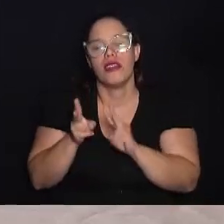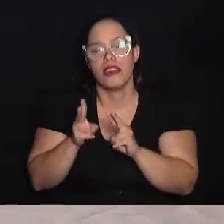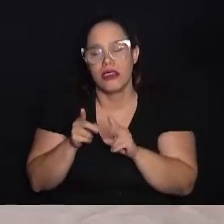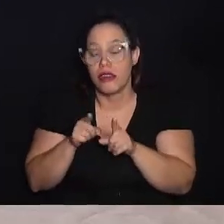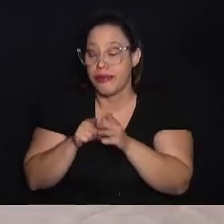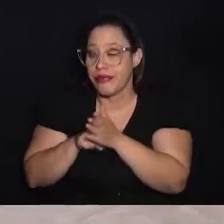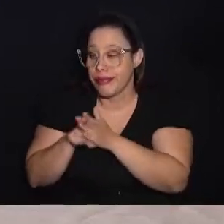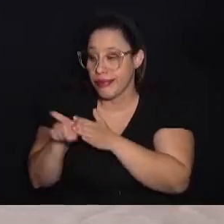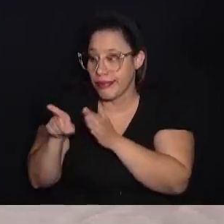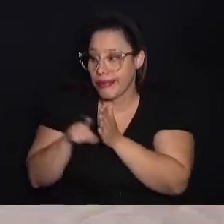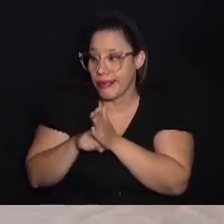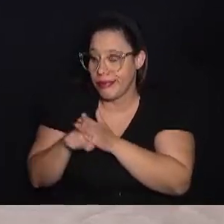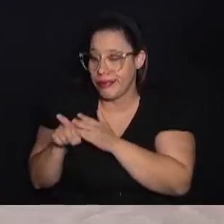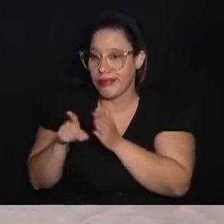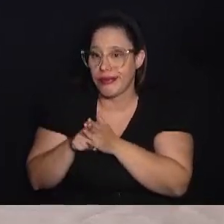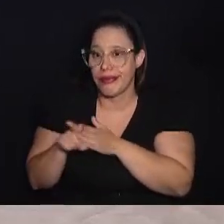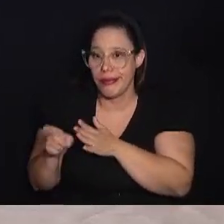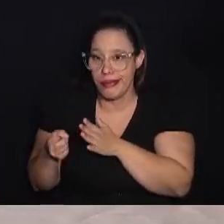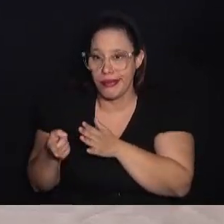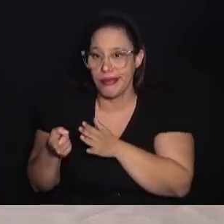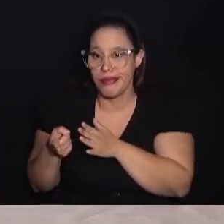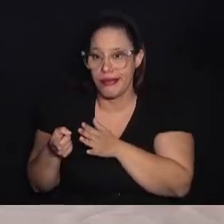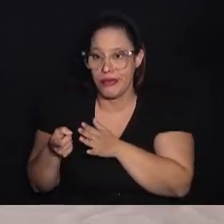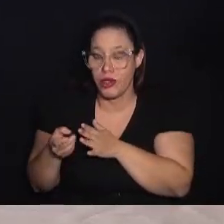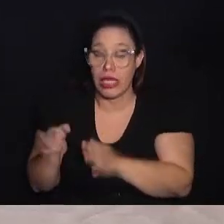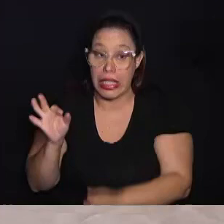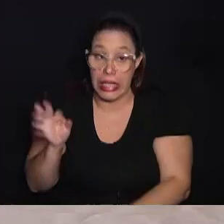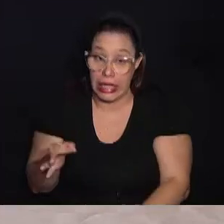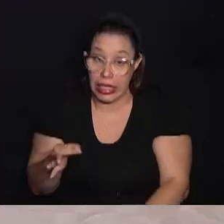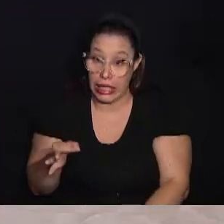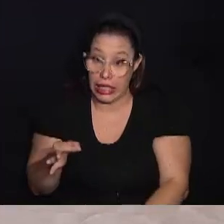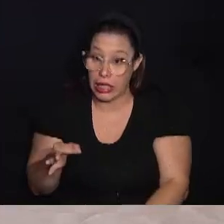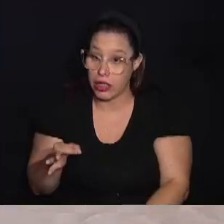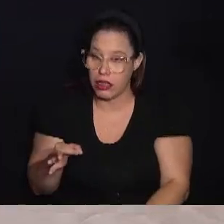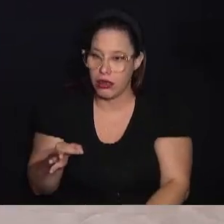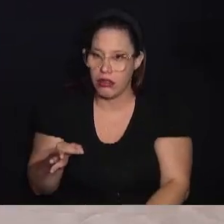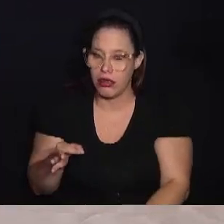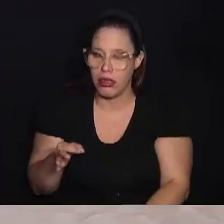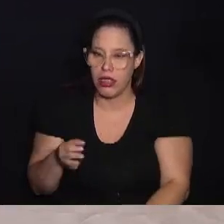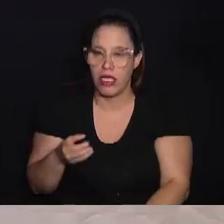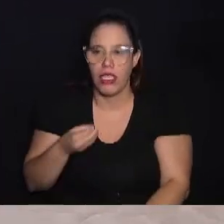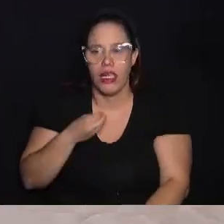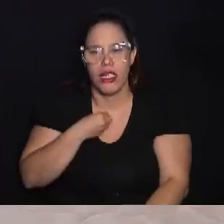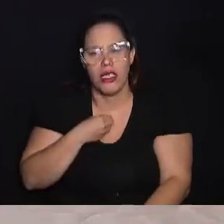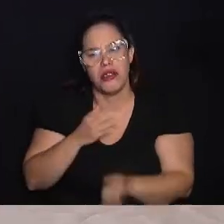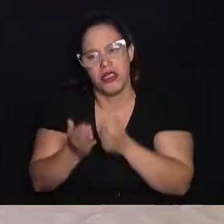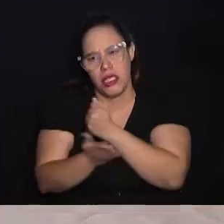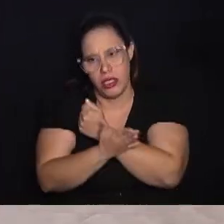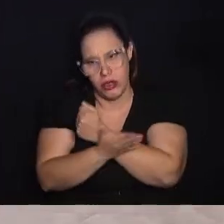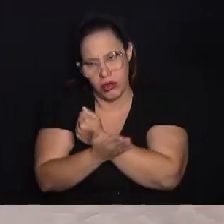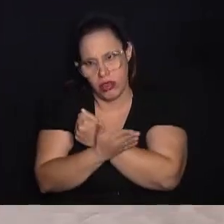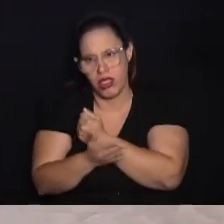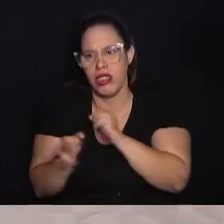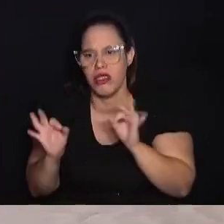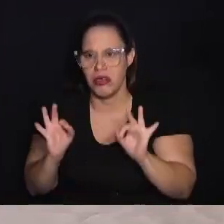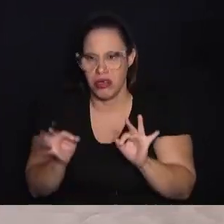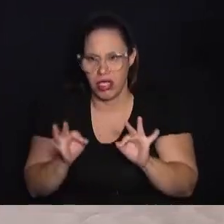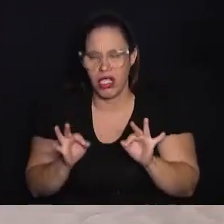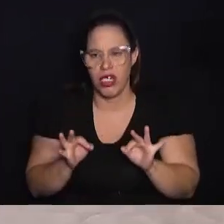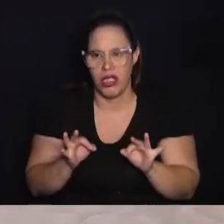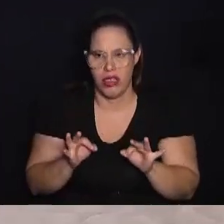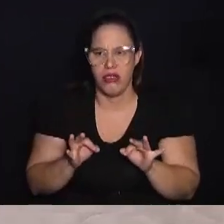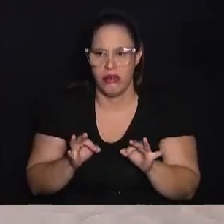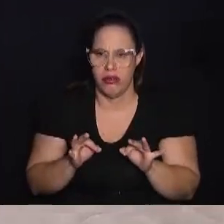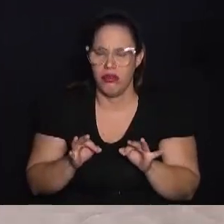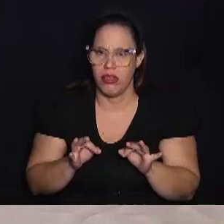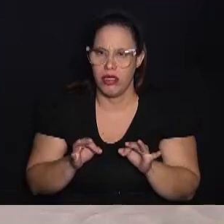hábitos de consumo eles estão corretos, se estão te atendendo da melhor forma, né? Correto não é uma boa expressão, né? Se aqueles